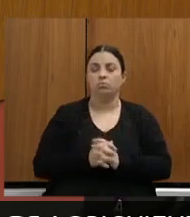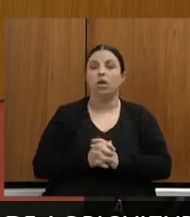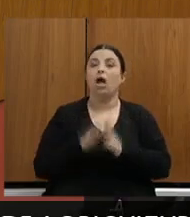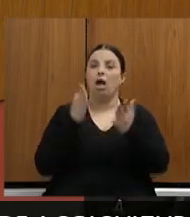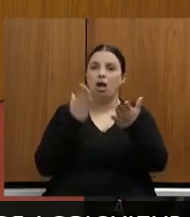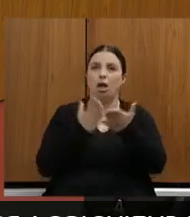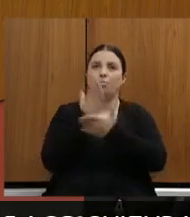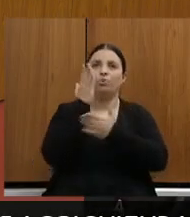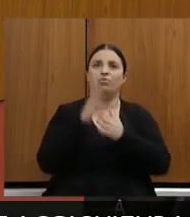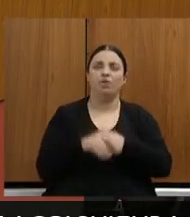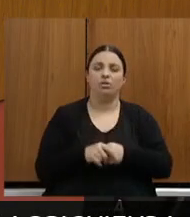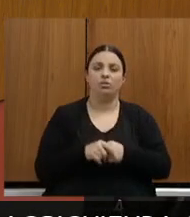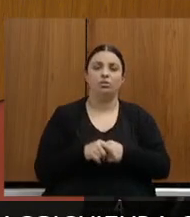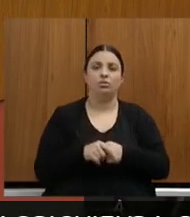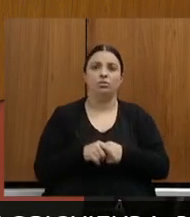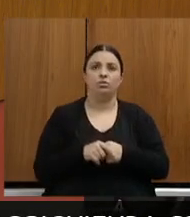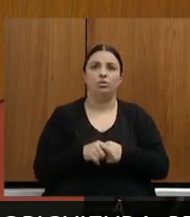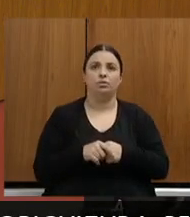aprovado